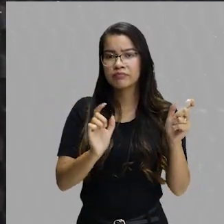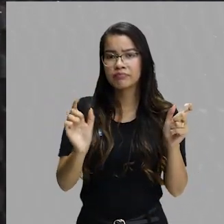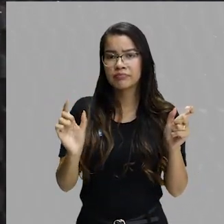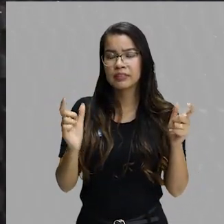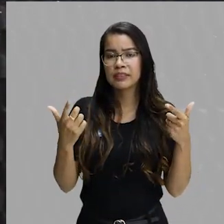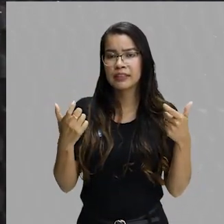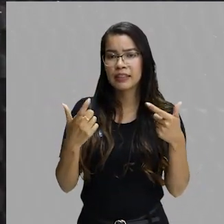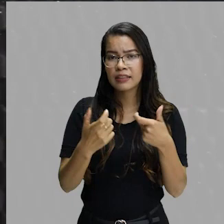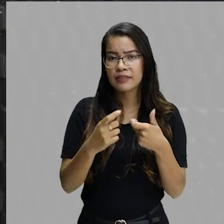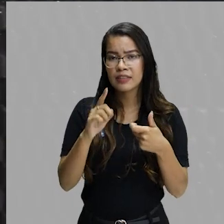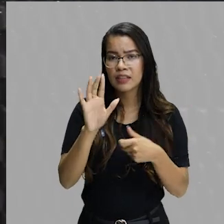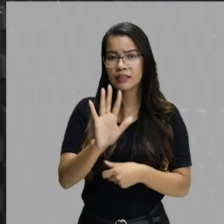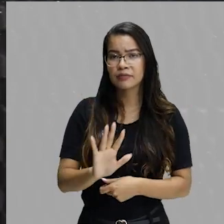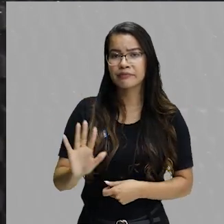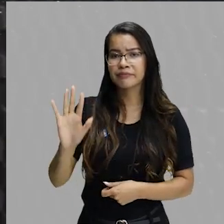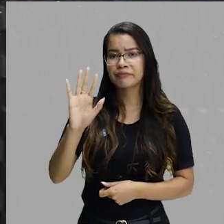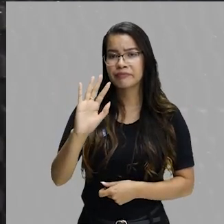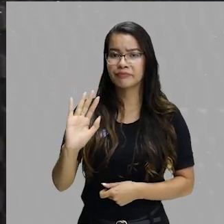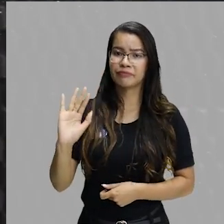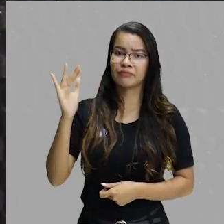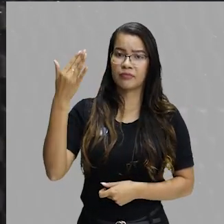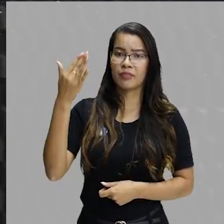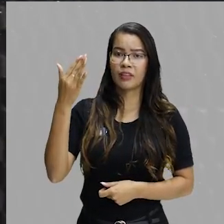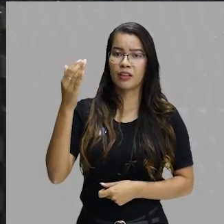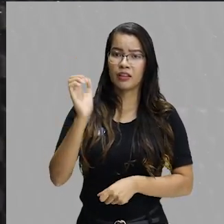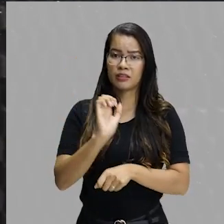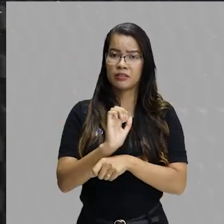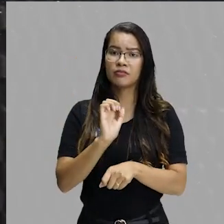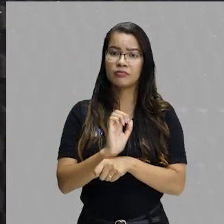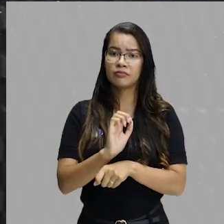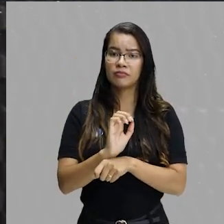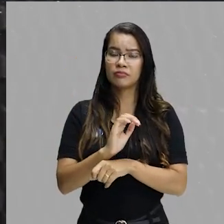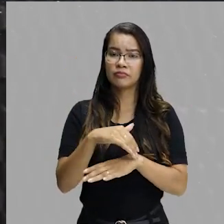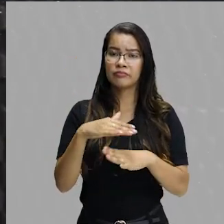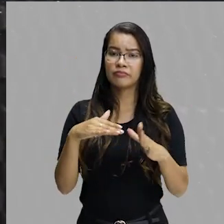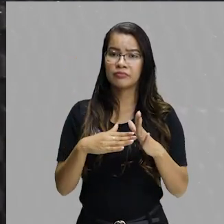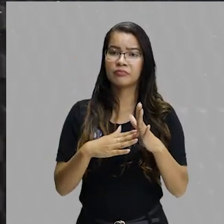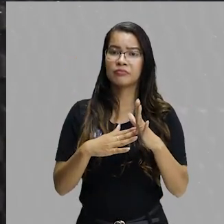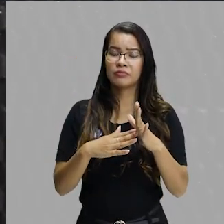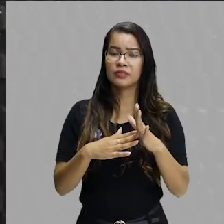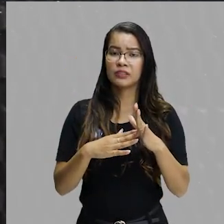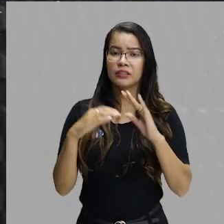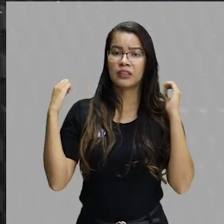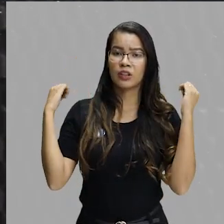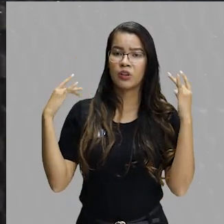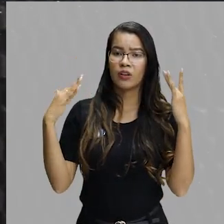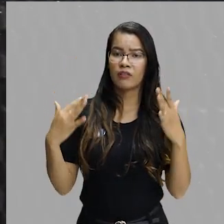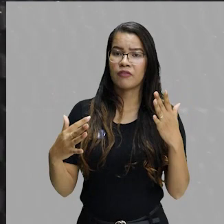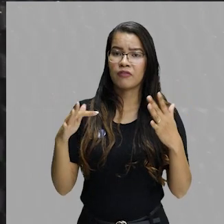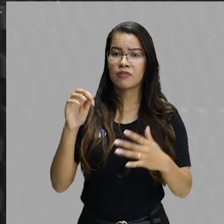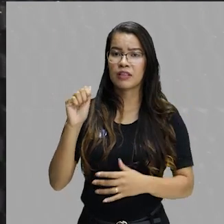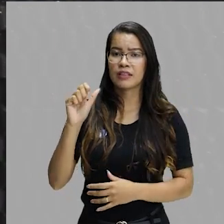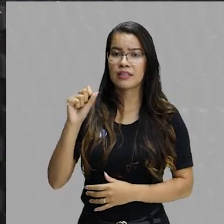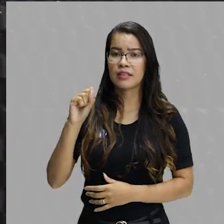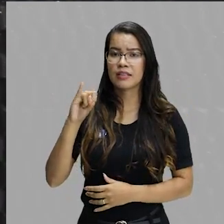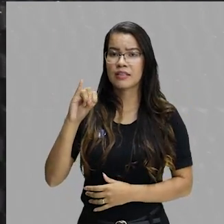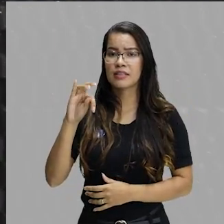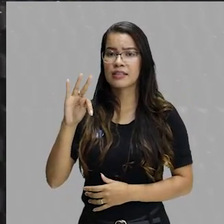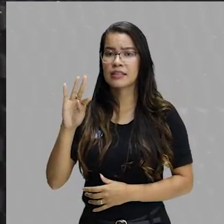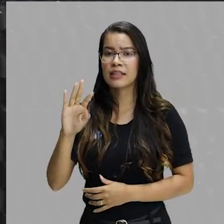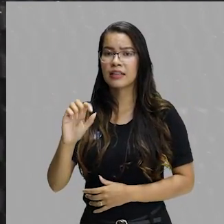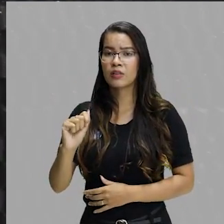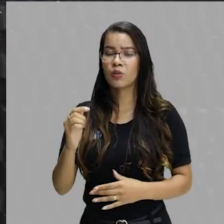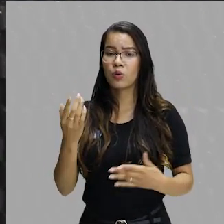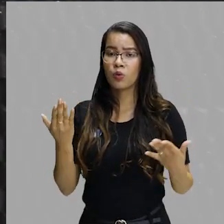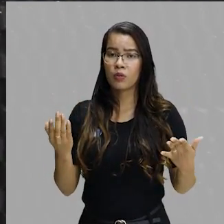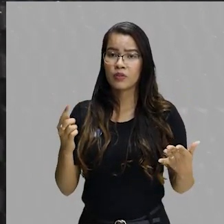Estado totalitário, um Estado de natureza fascista. Quando você olha o fenômeno